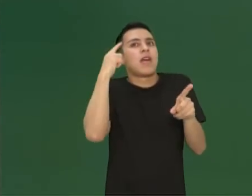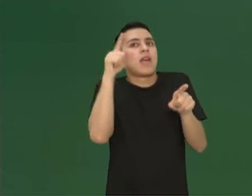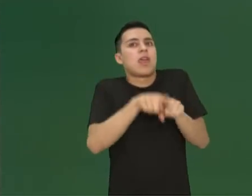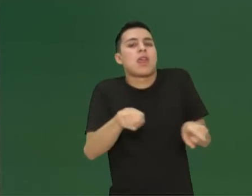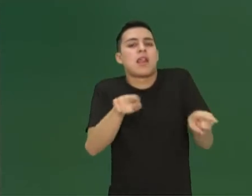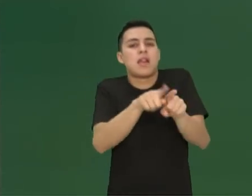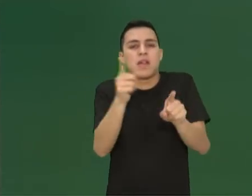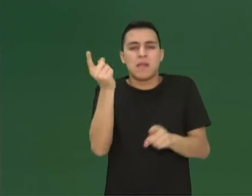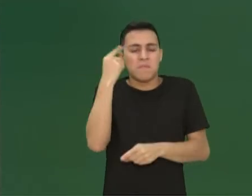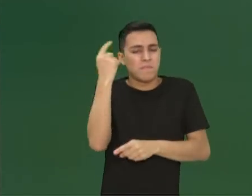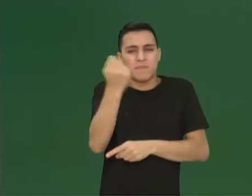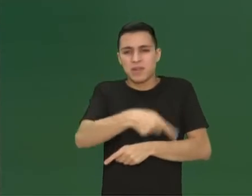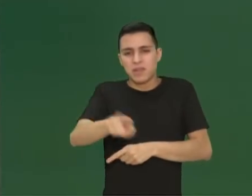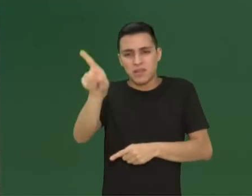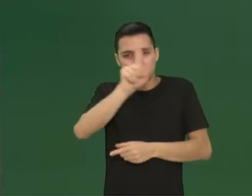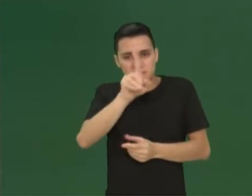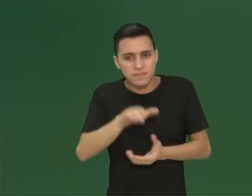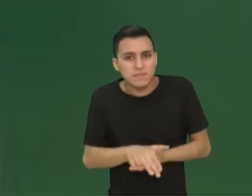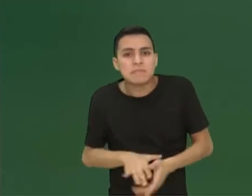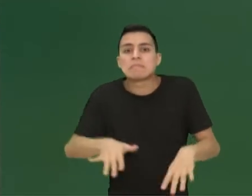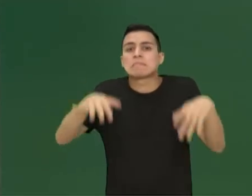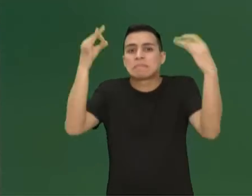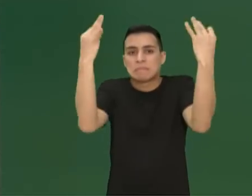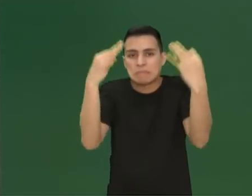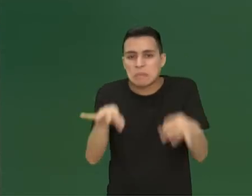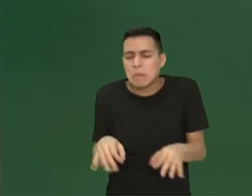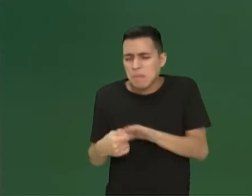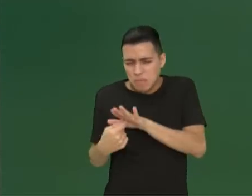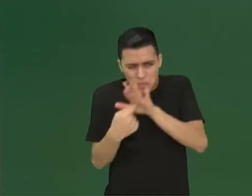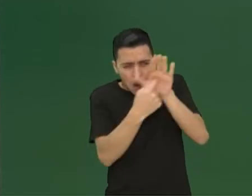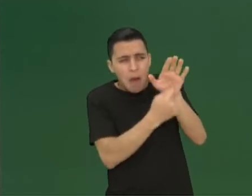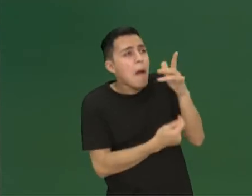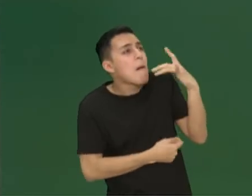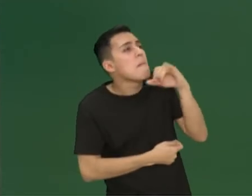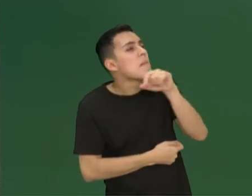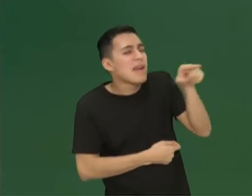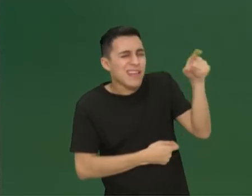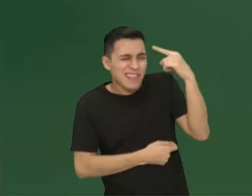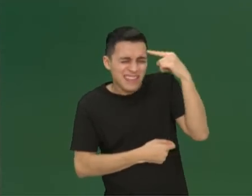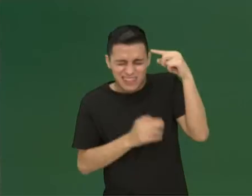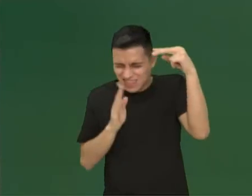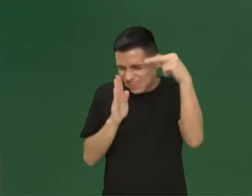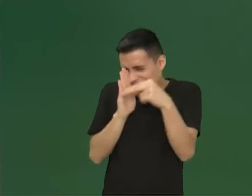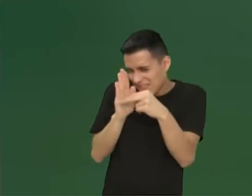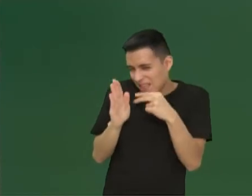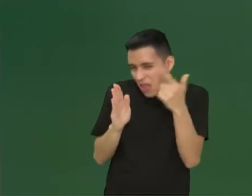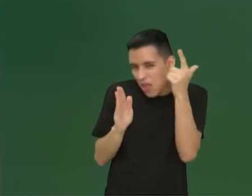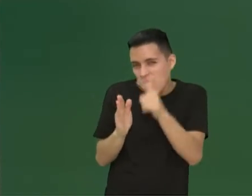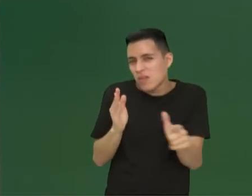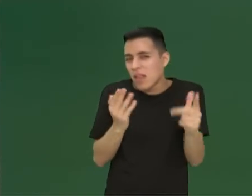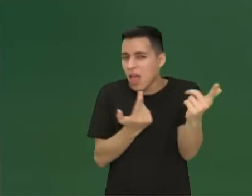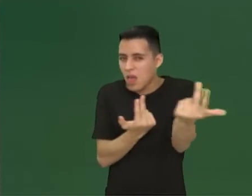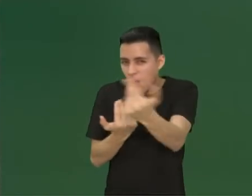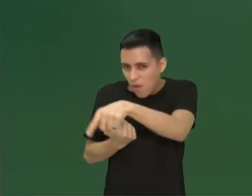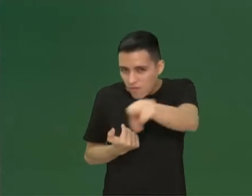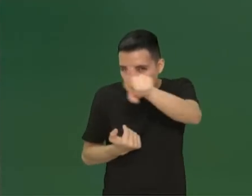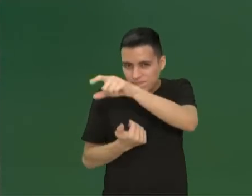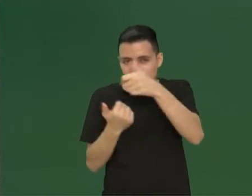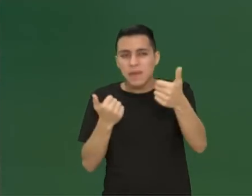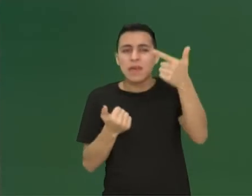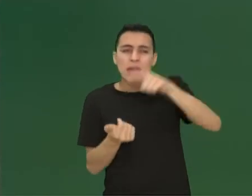muito, certo? Mostra essa aula para o pai e para a mãe, veja se eles sabem esse desafio, se conseguem como vocês. Vamos para mais